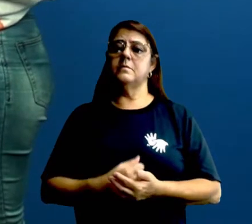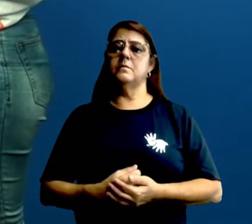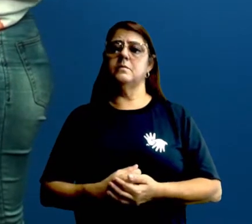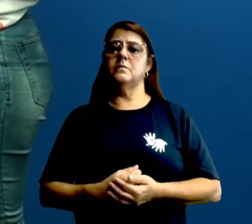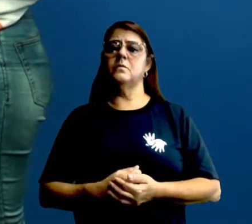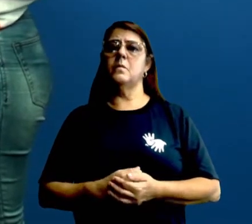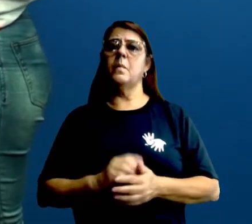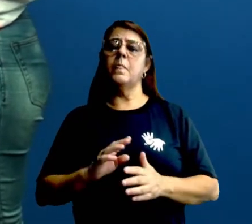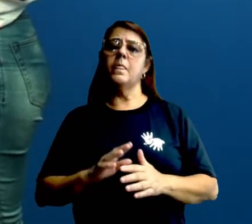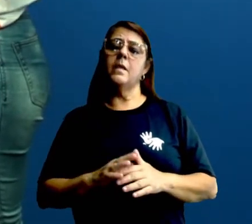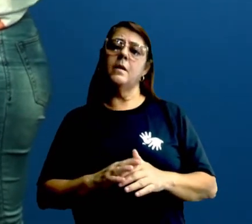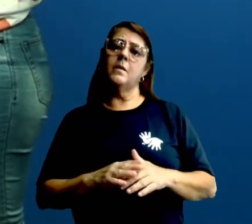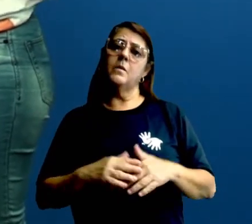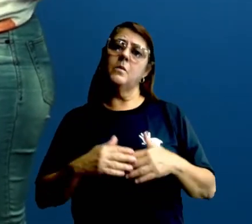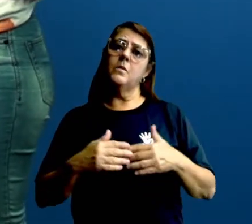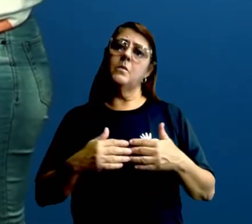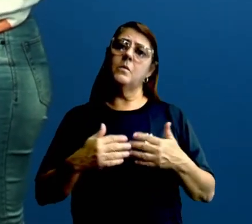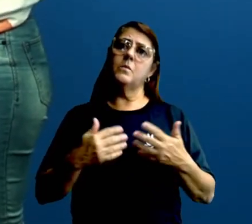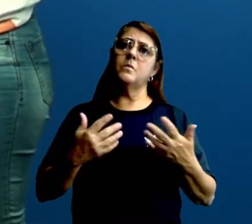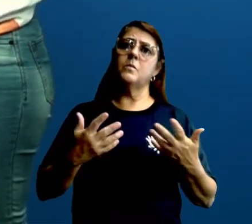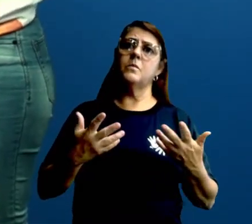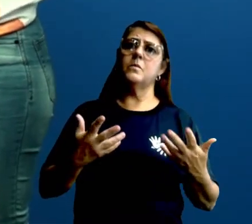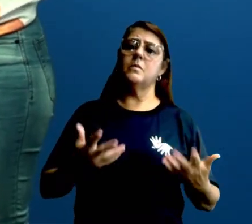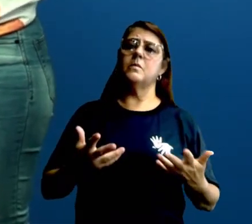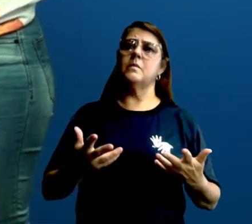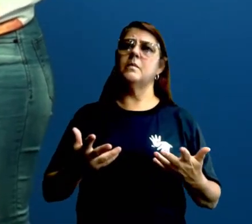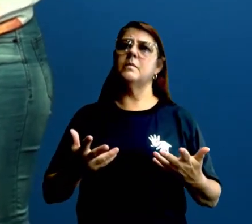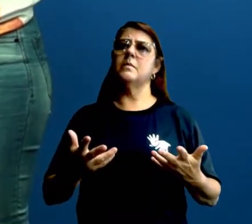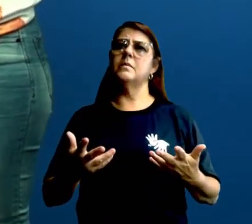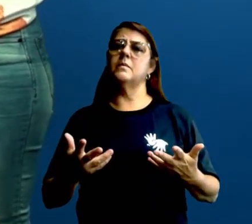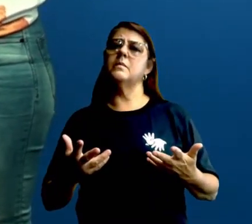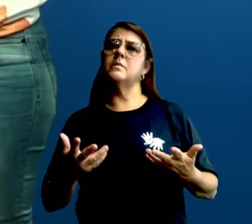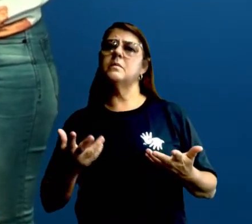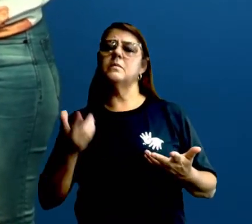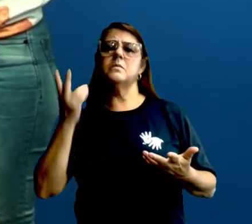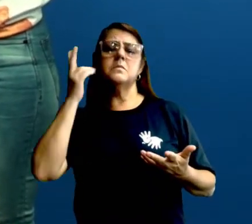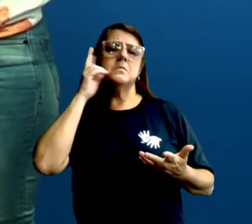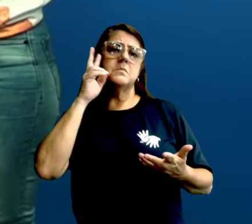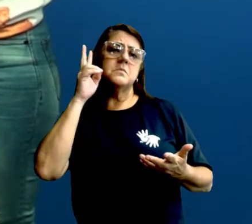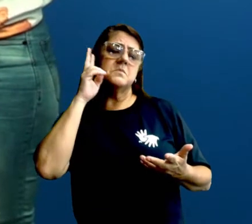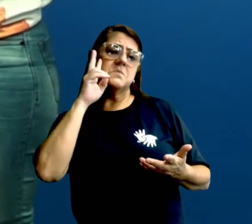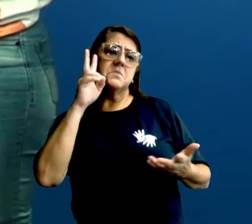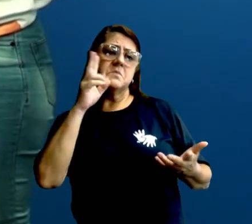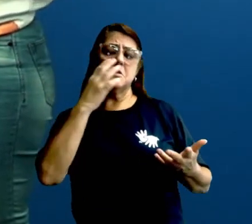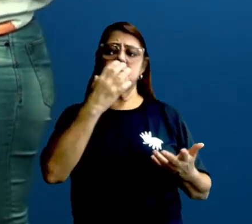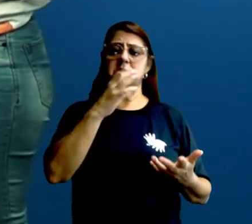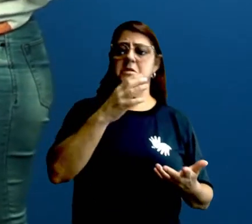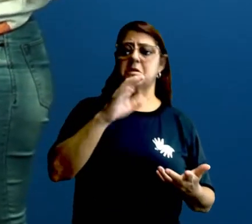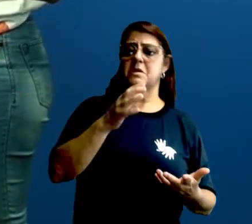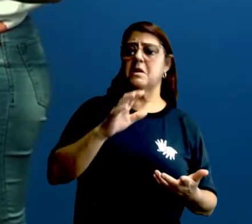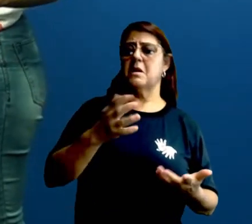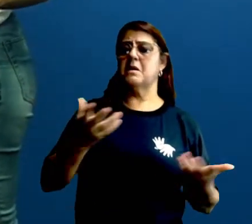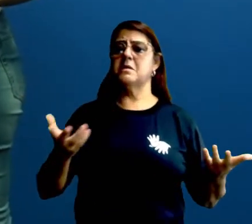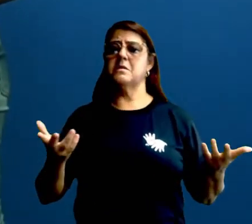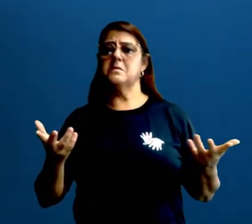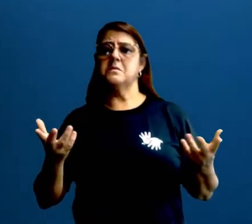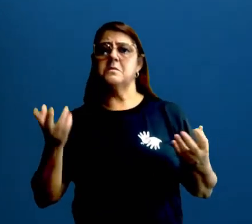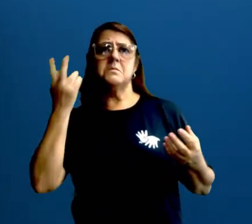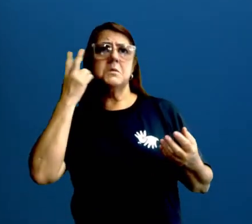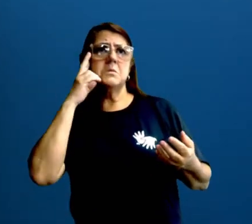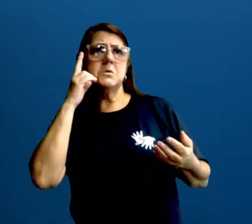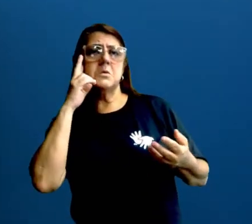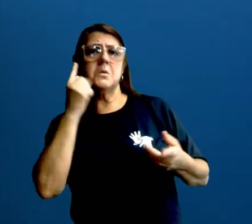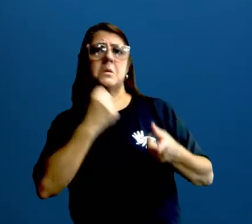geralmente quando a gente... Olha, ele pode ser utilizado tanto nas ciências humanas quanto nas ciências exatas. Por